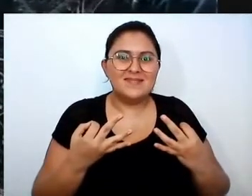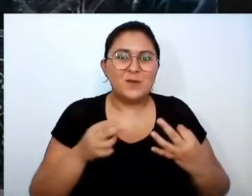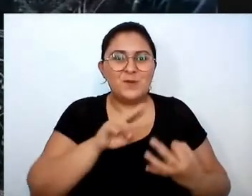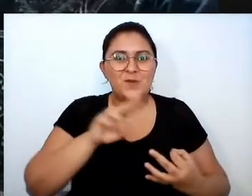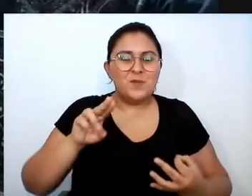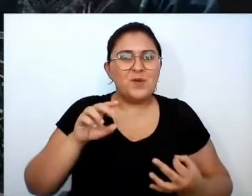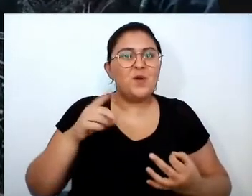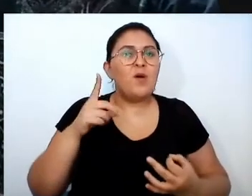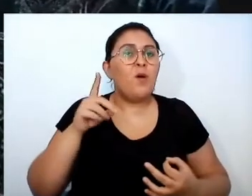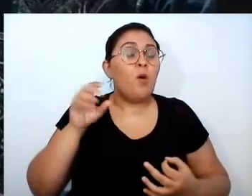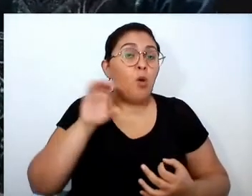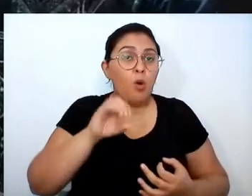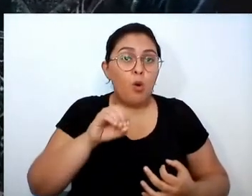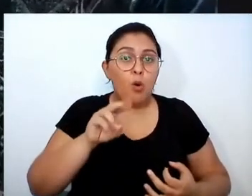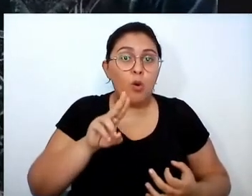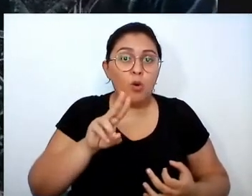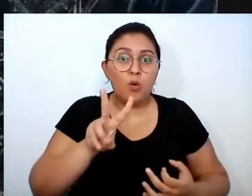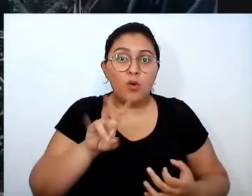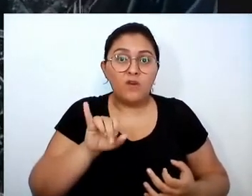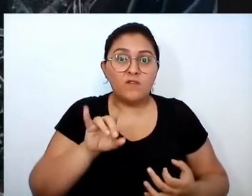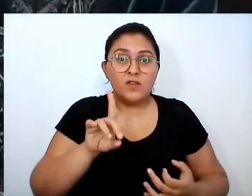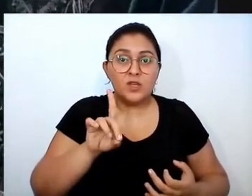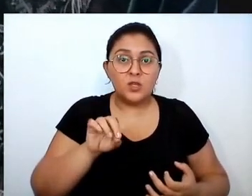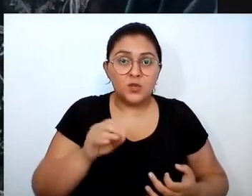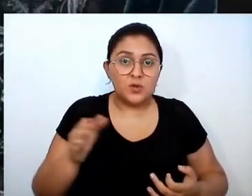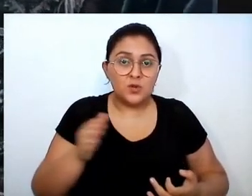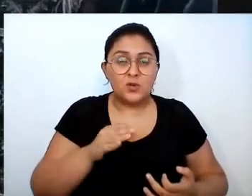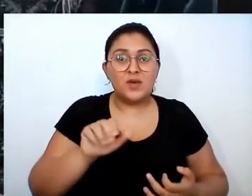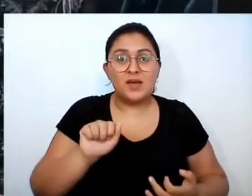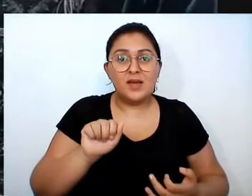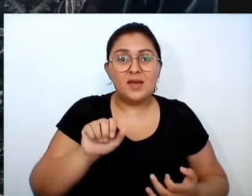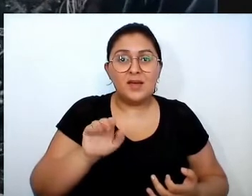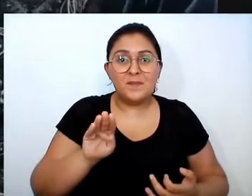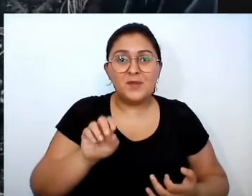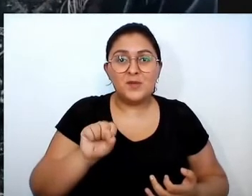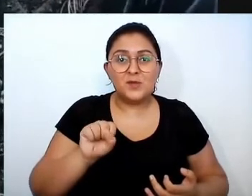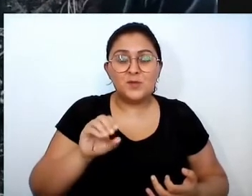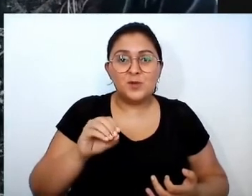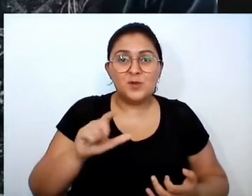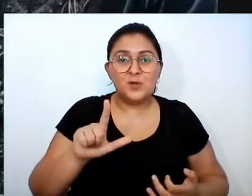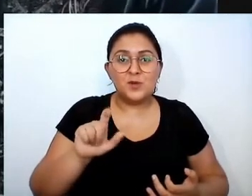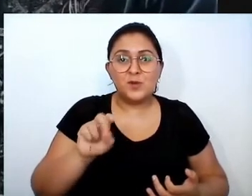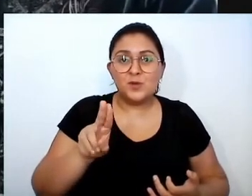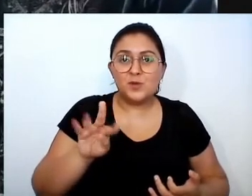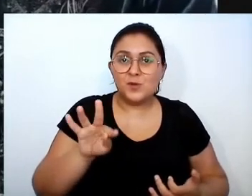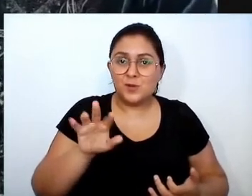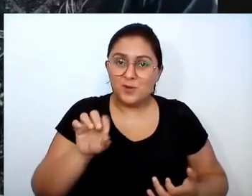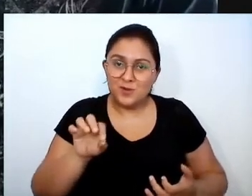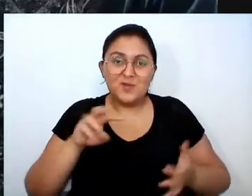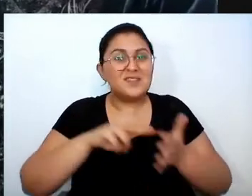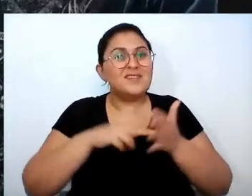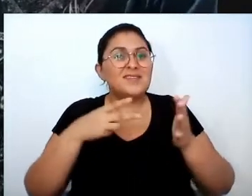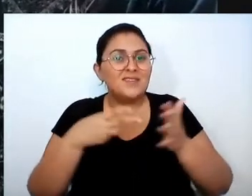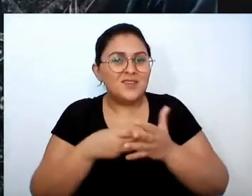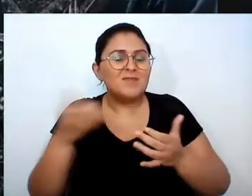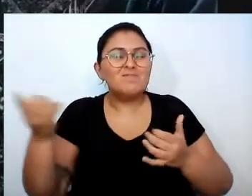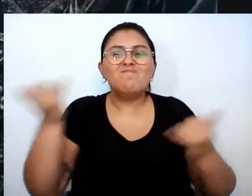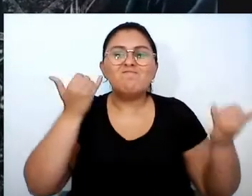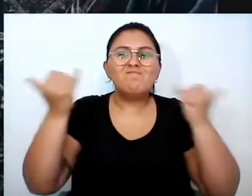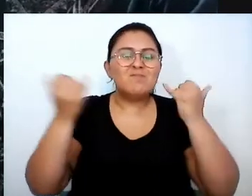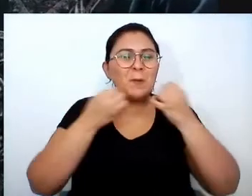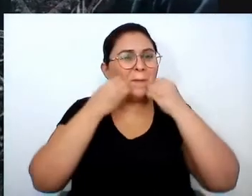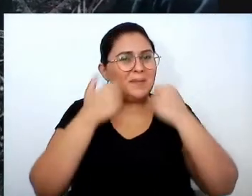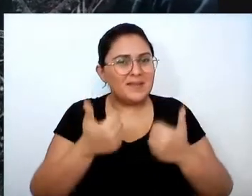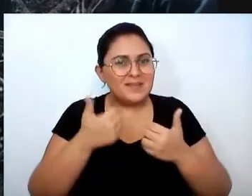né, que é o ouvido É, absoluto. E com isso, né, a musicografia Braille, quando eu comecei a